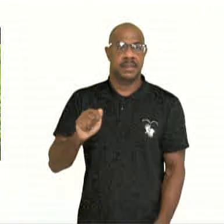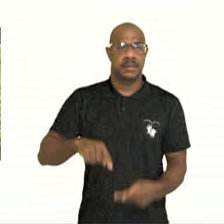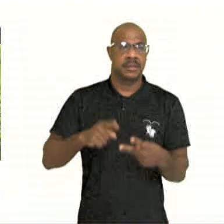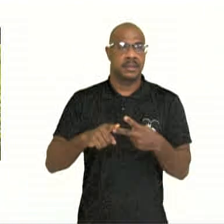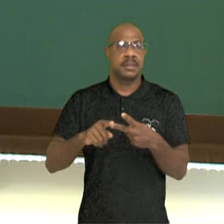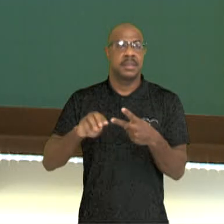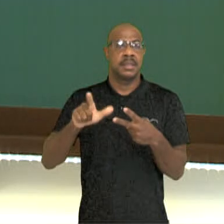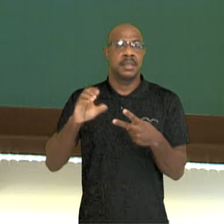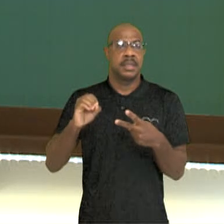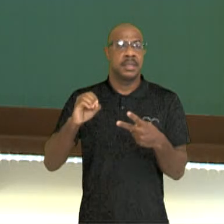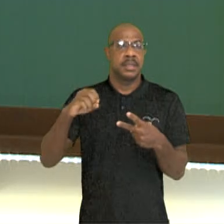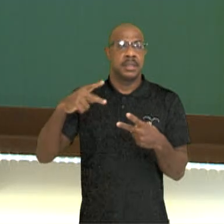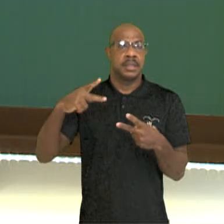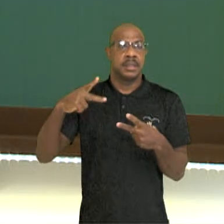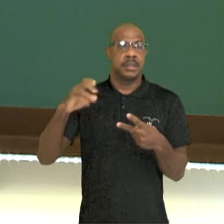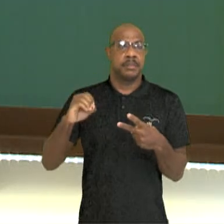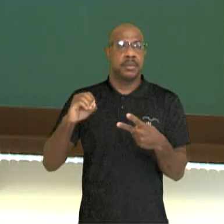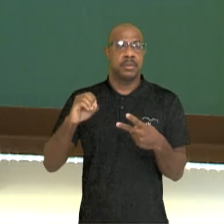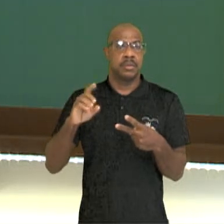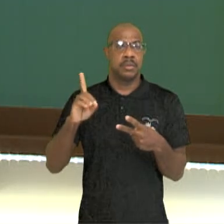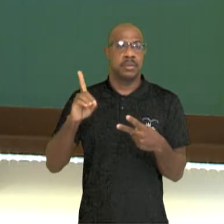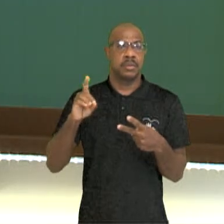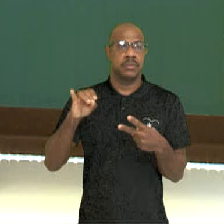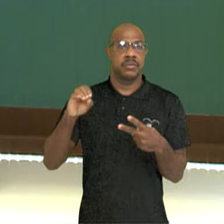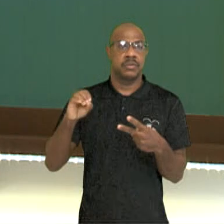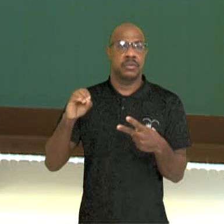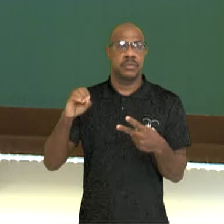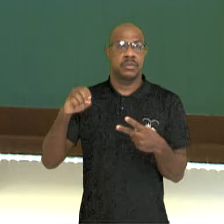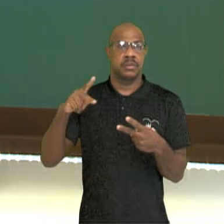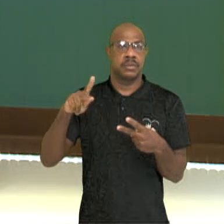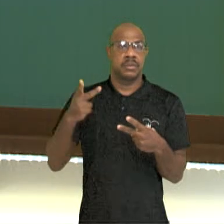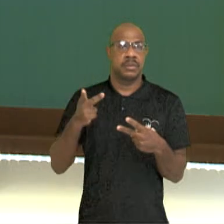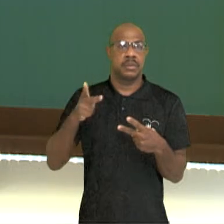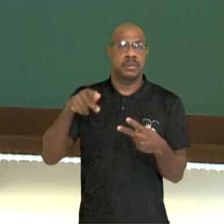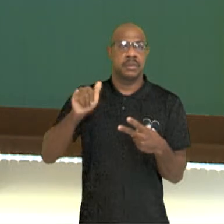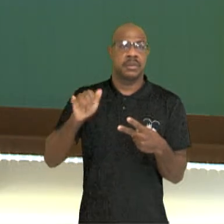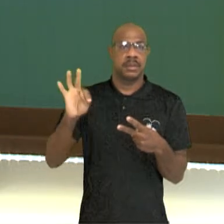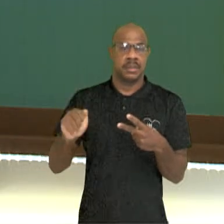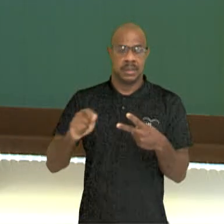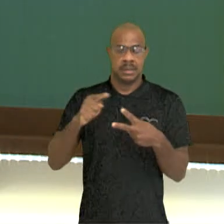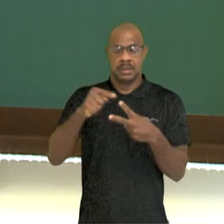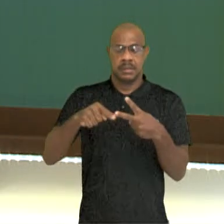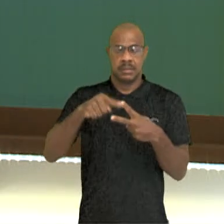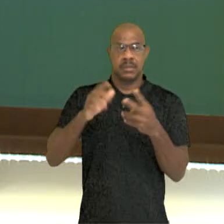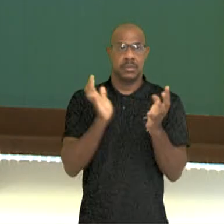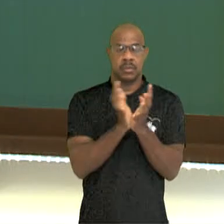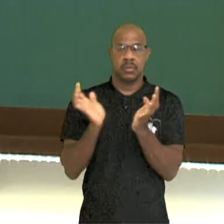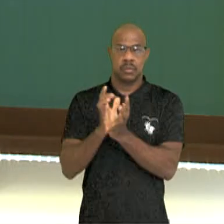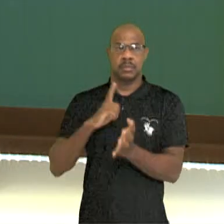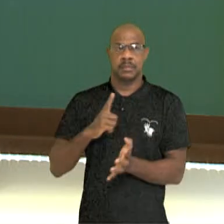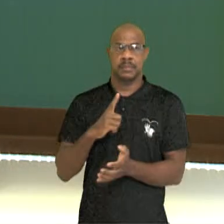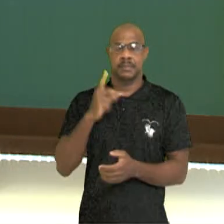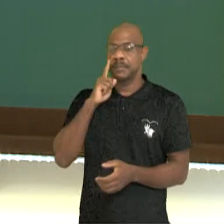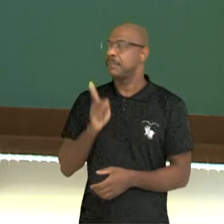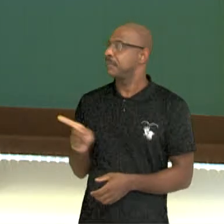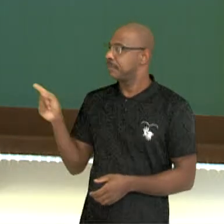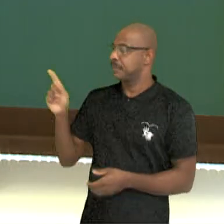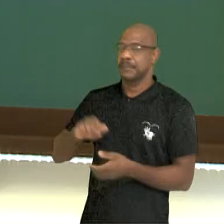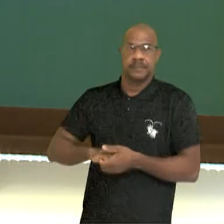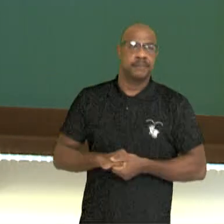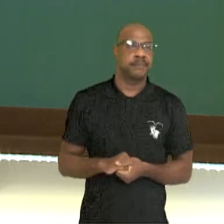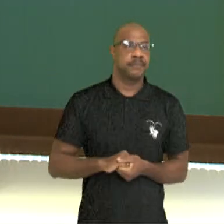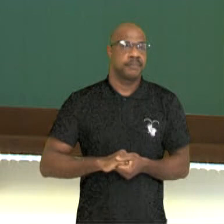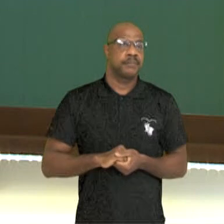nessa imagem, e as avencas. E aqui nós temos os licopódios e a selaginela. Mais